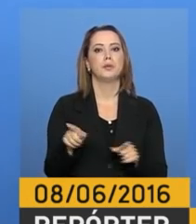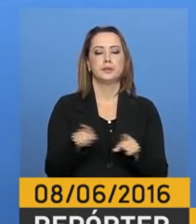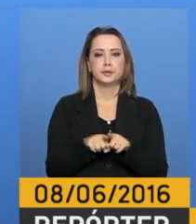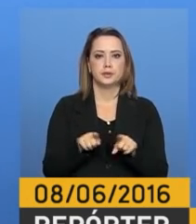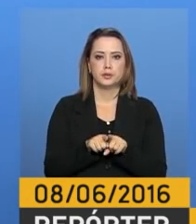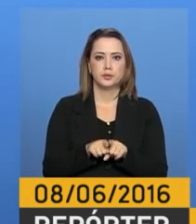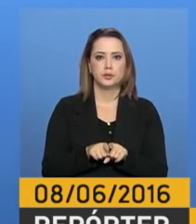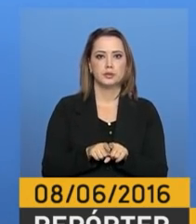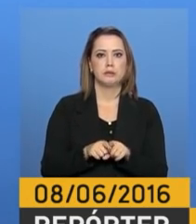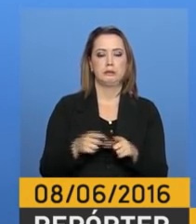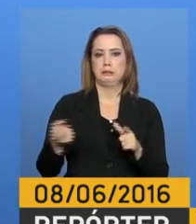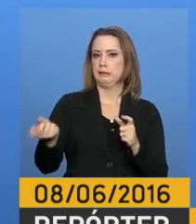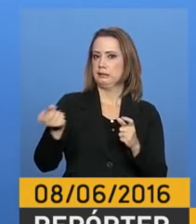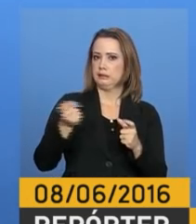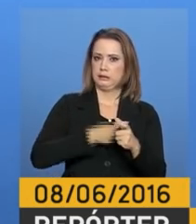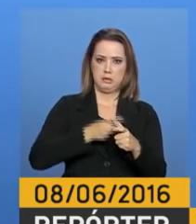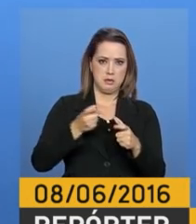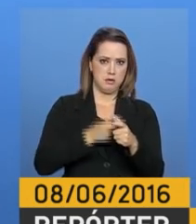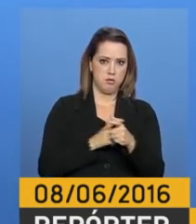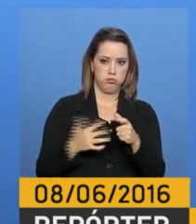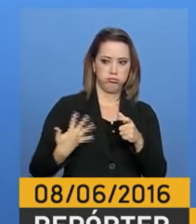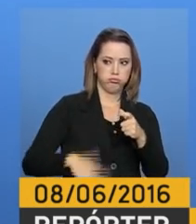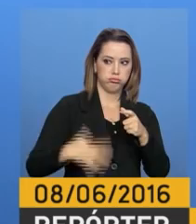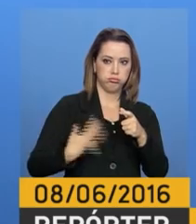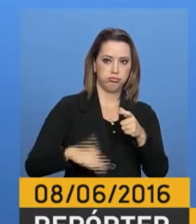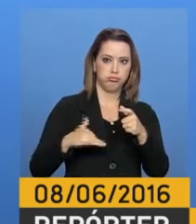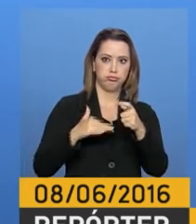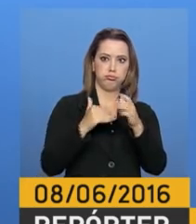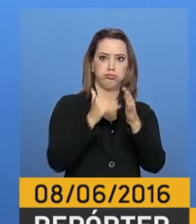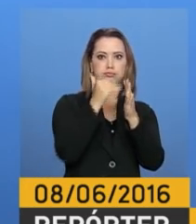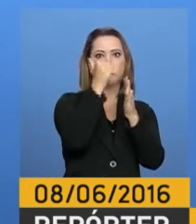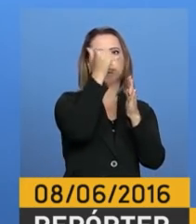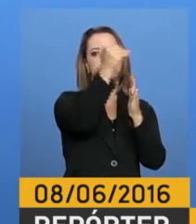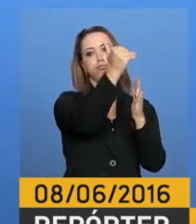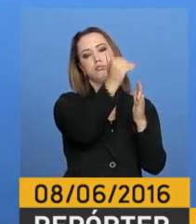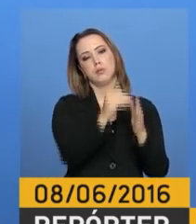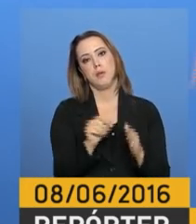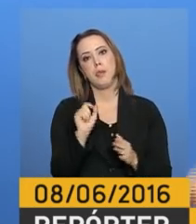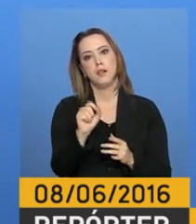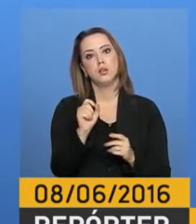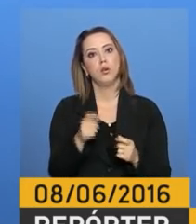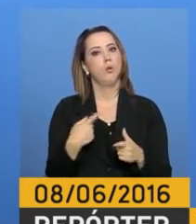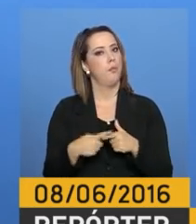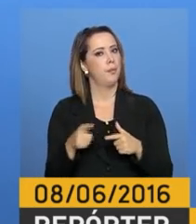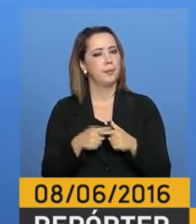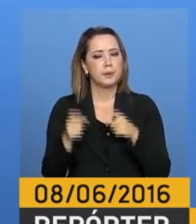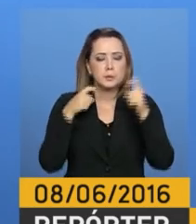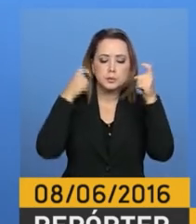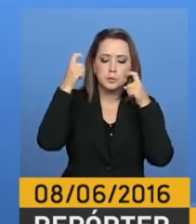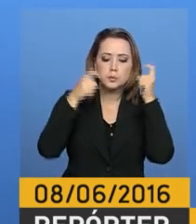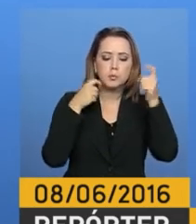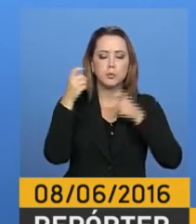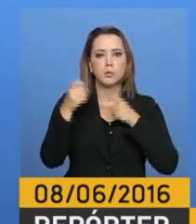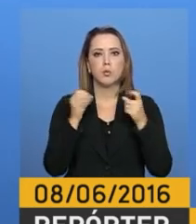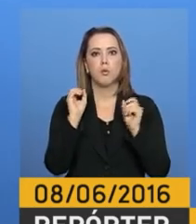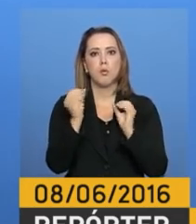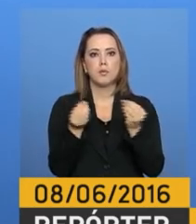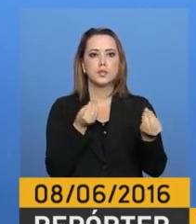muito grande dos gastos públicos que gerou uma preocupação com a sustentabilidade